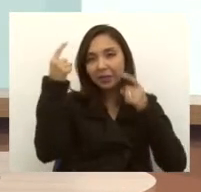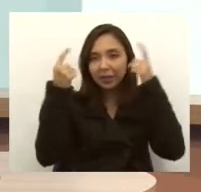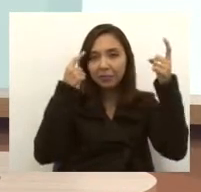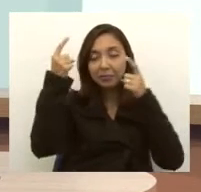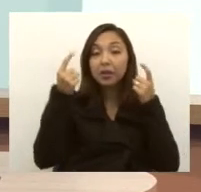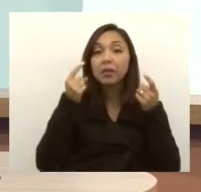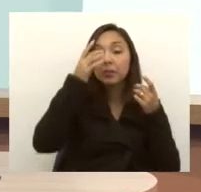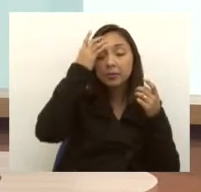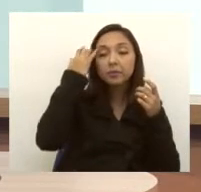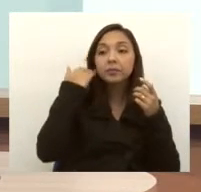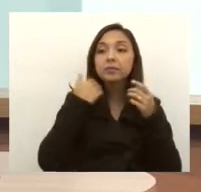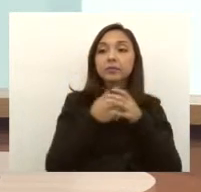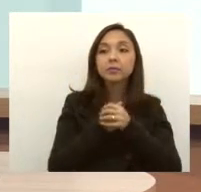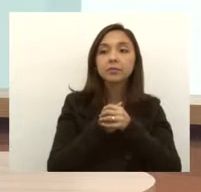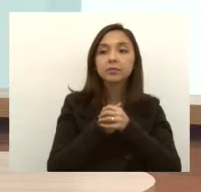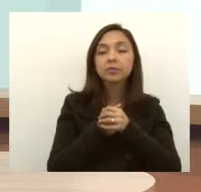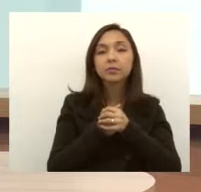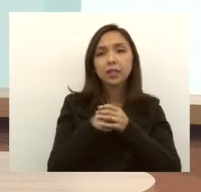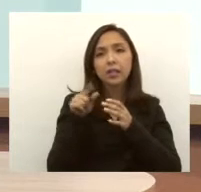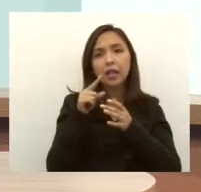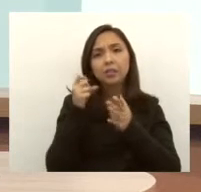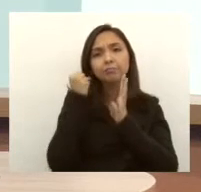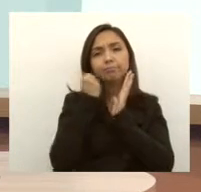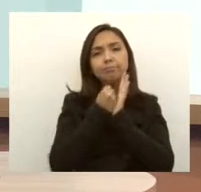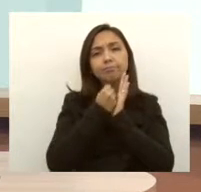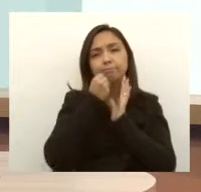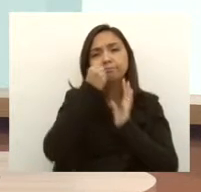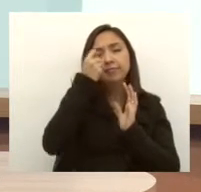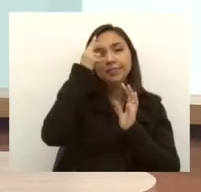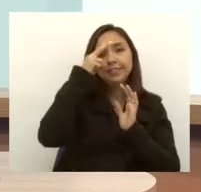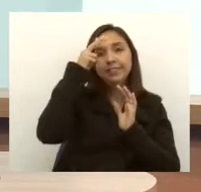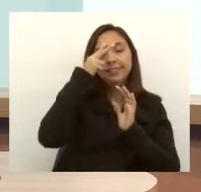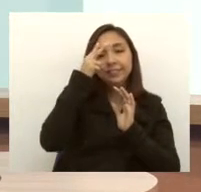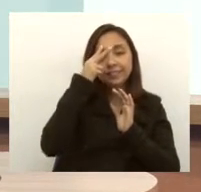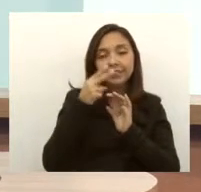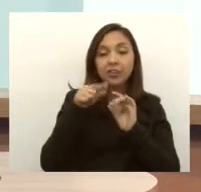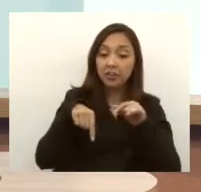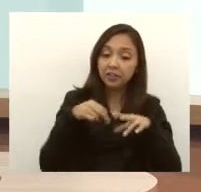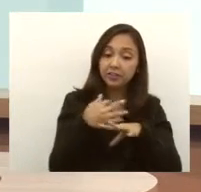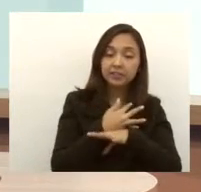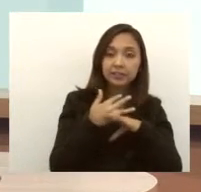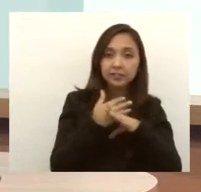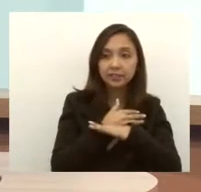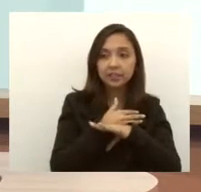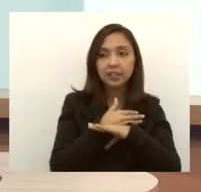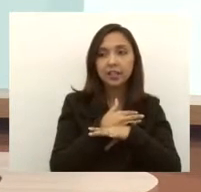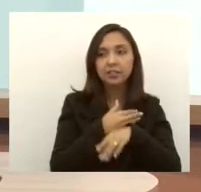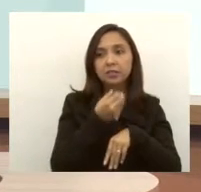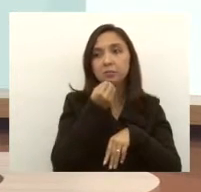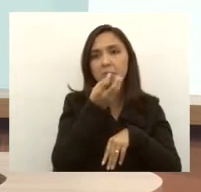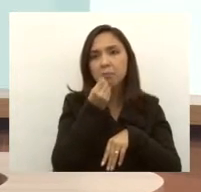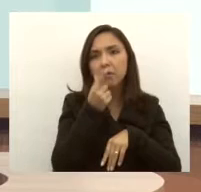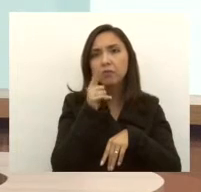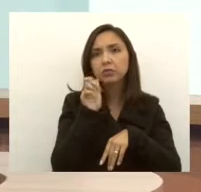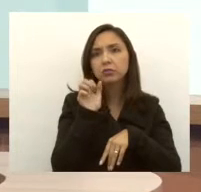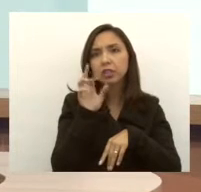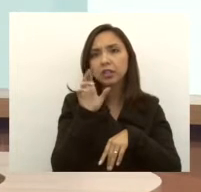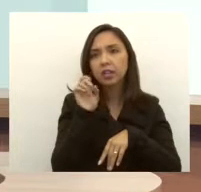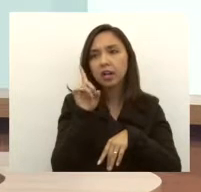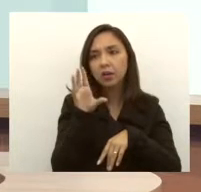que marca realmente a nossa trajetória na cidade. Que bom, Geraldo, que naquela